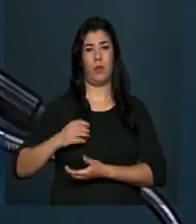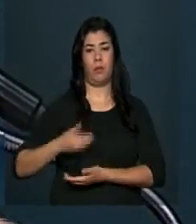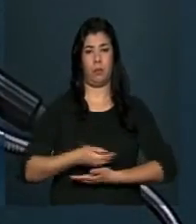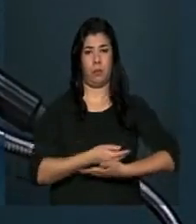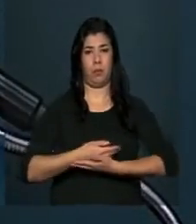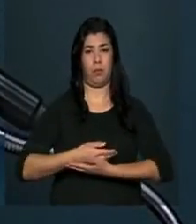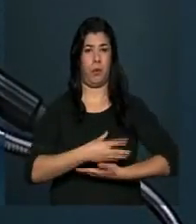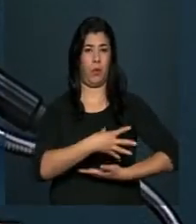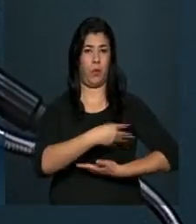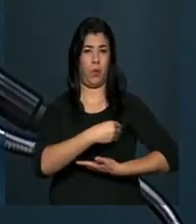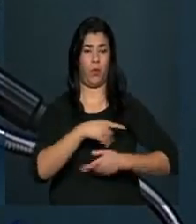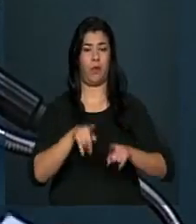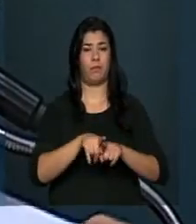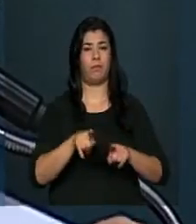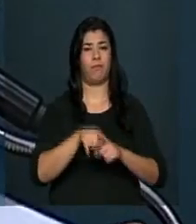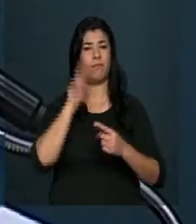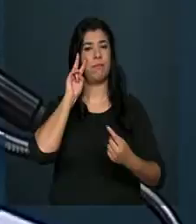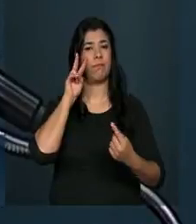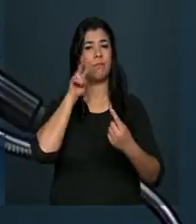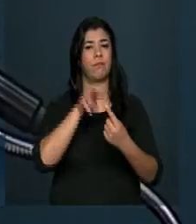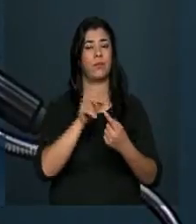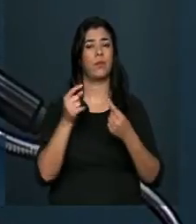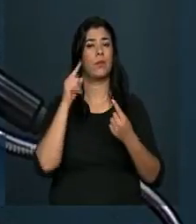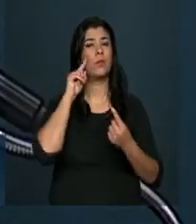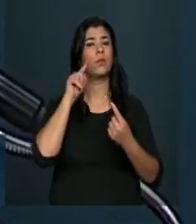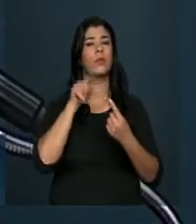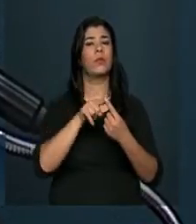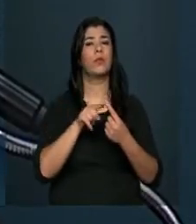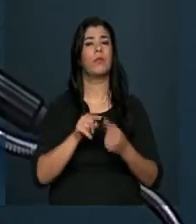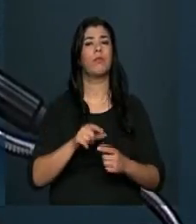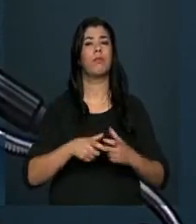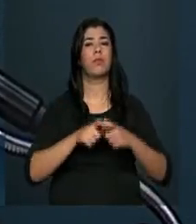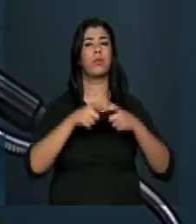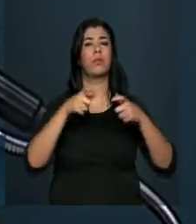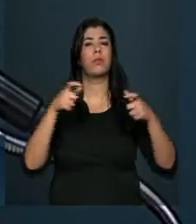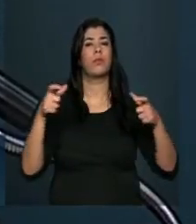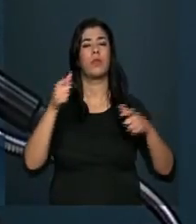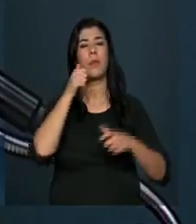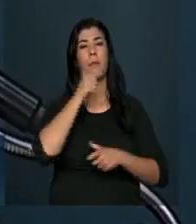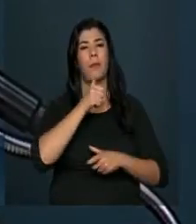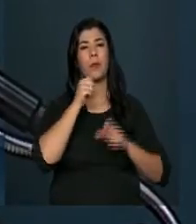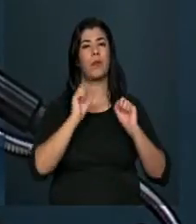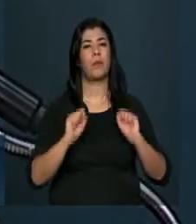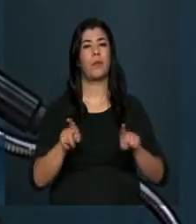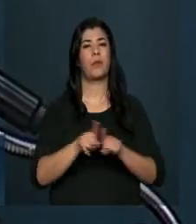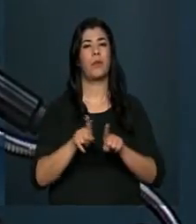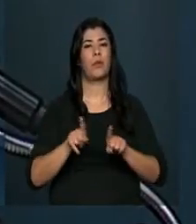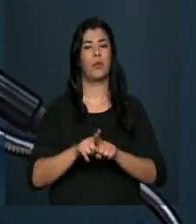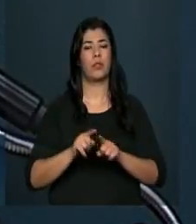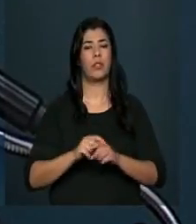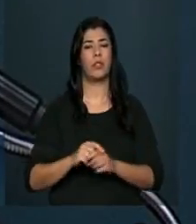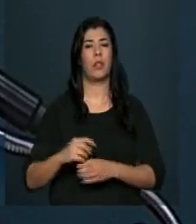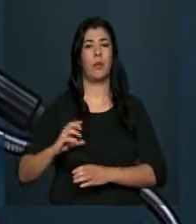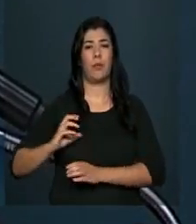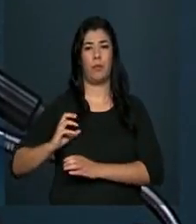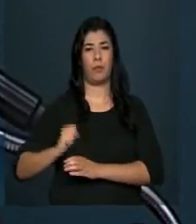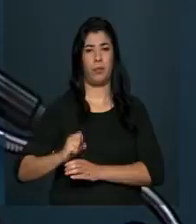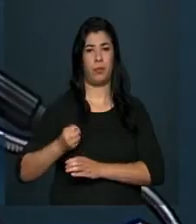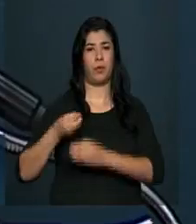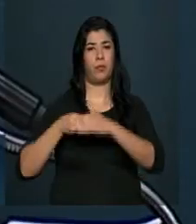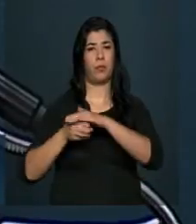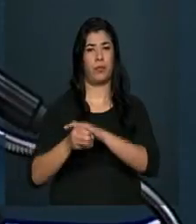humano, visando ao aumento do número de novas doadoras voluntárias e do volume de leite humano